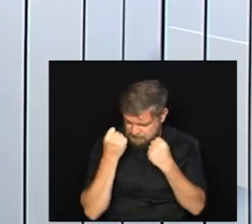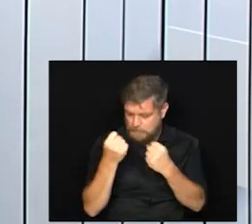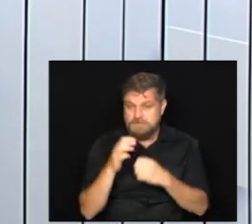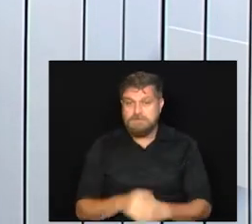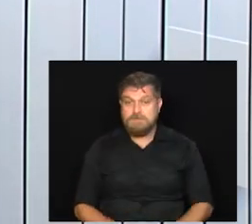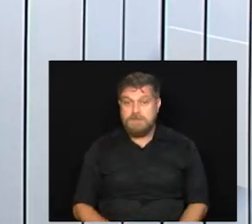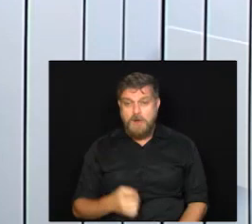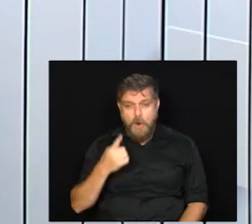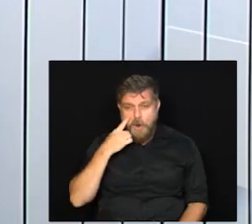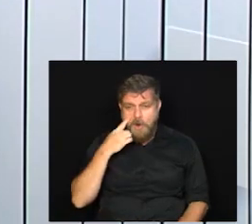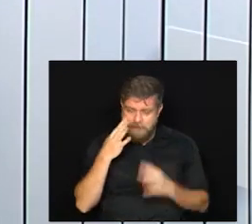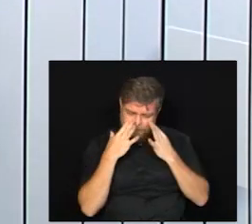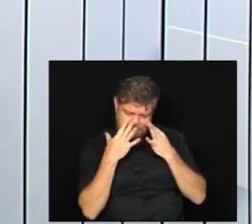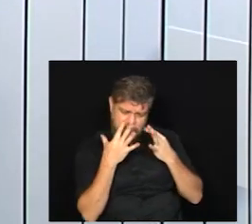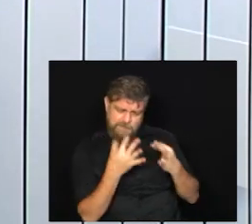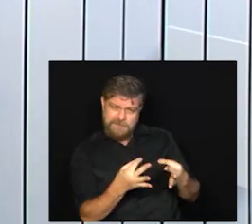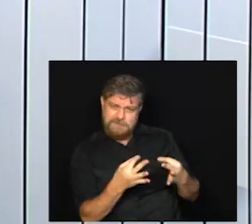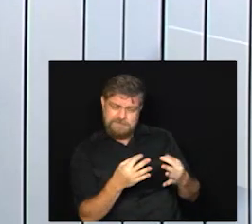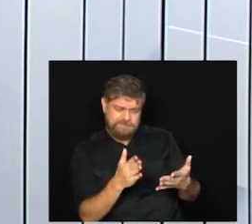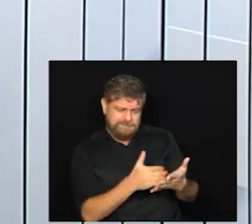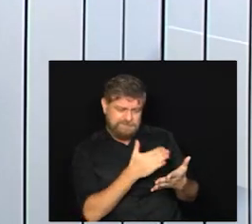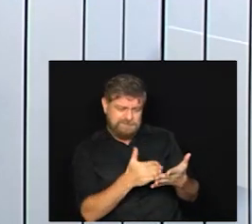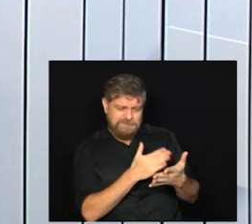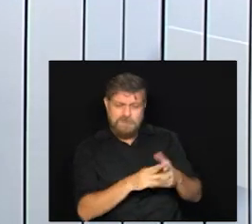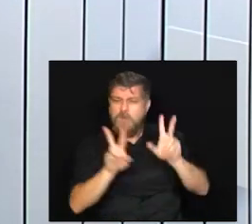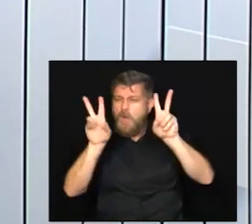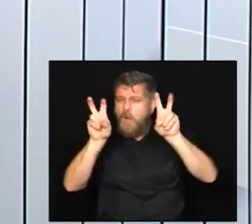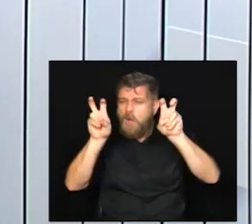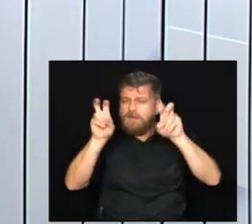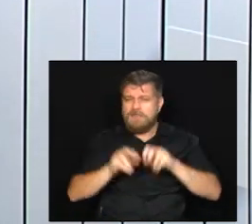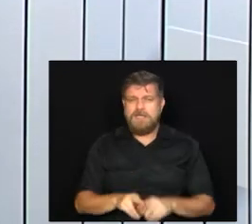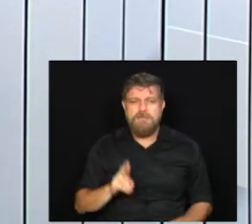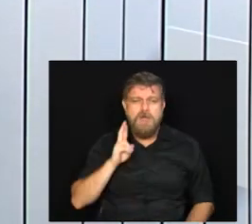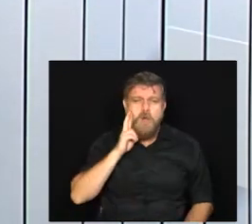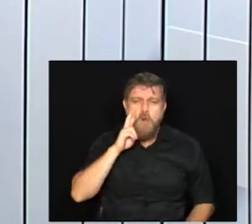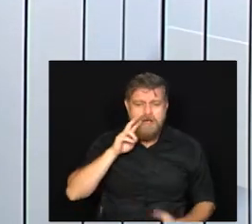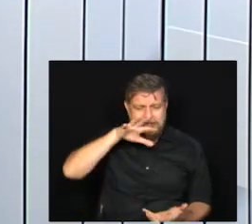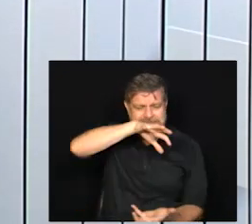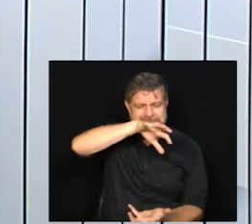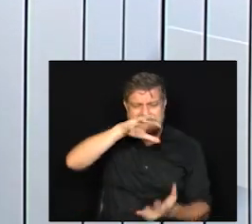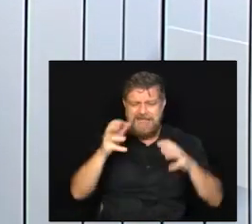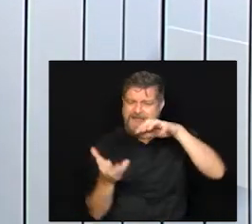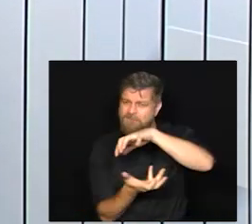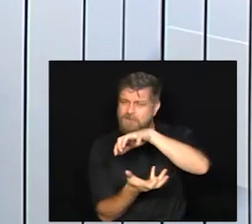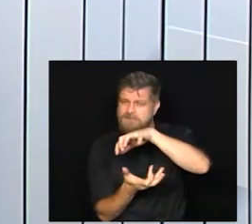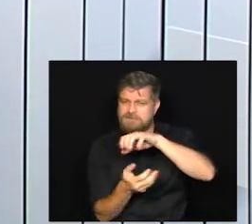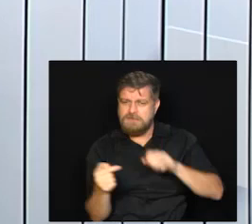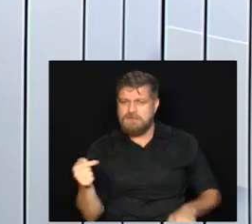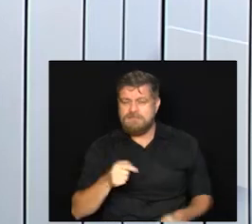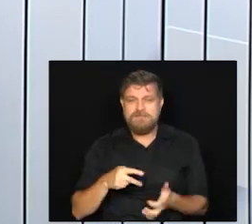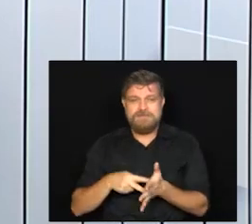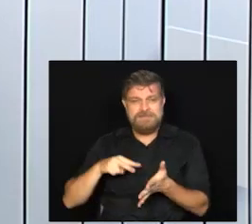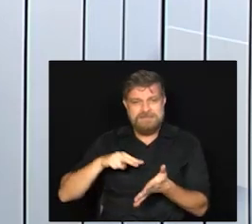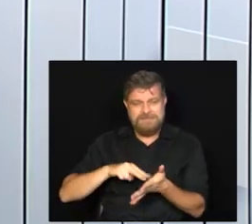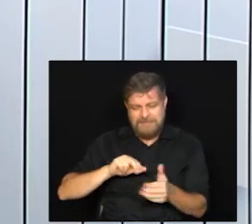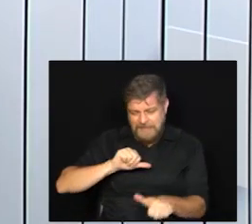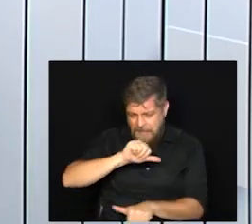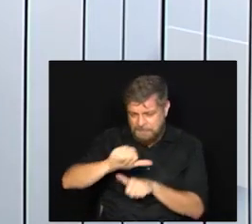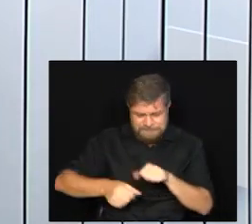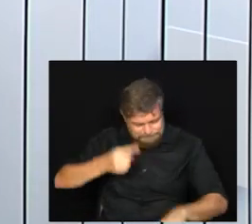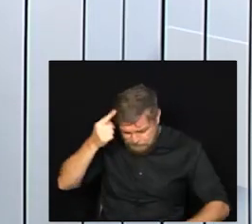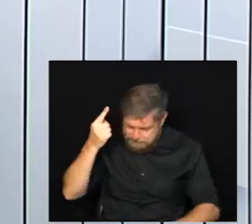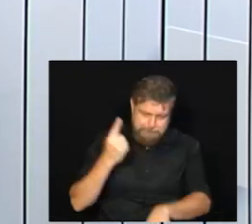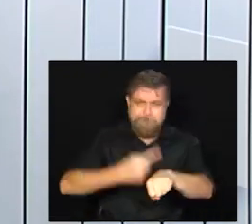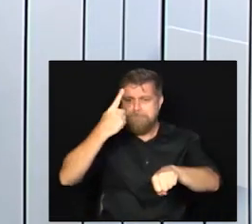chamou a atenção o título do livro, porque assim, revolução é uma mudança muito abrupta, né?